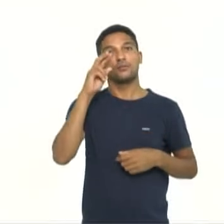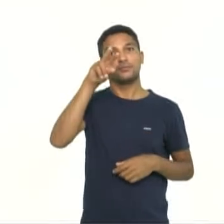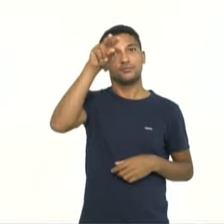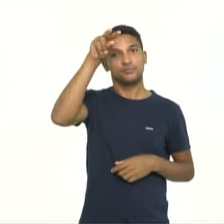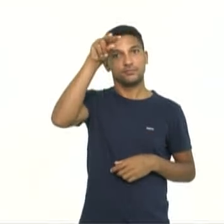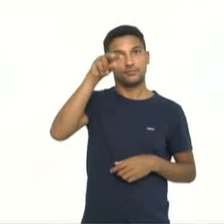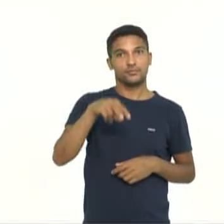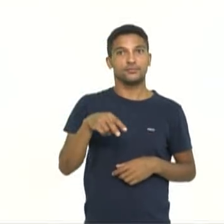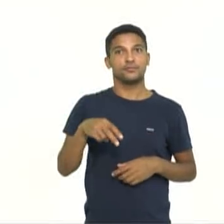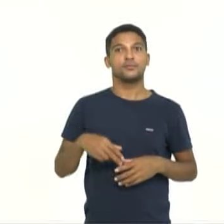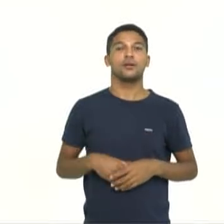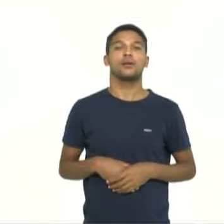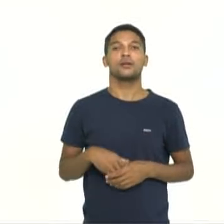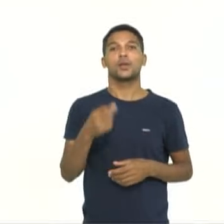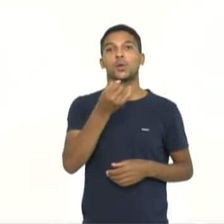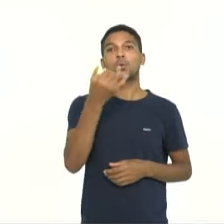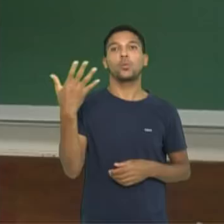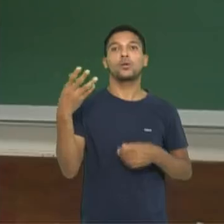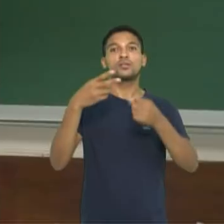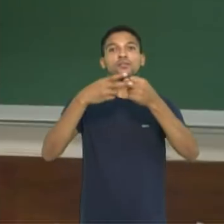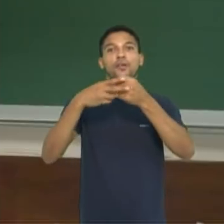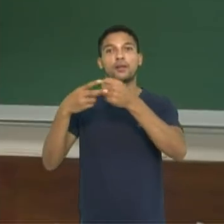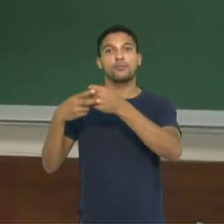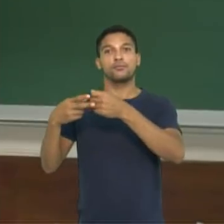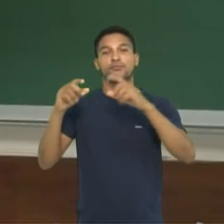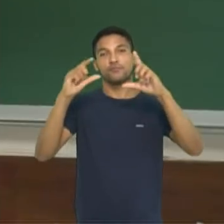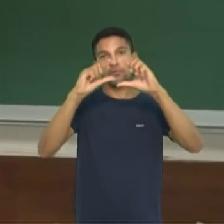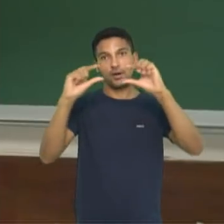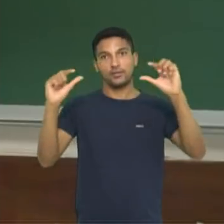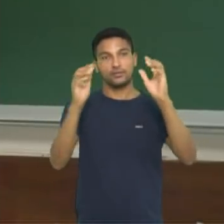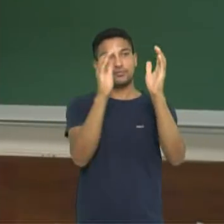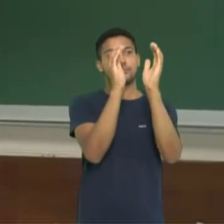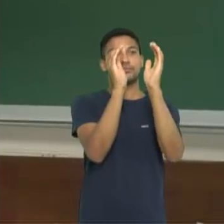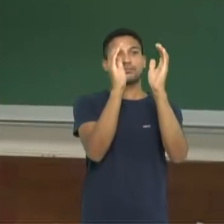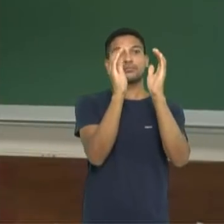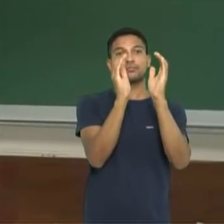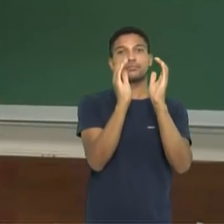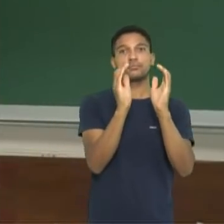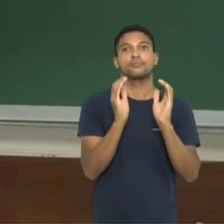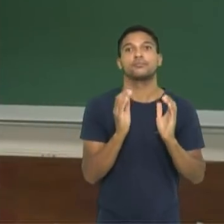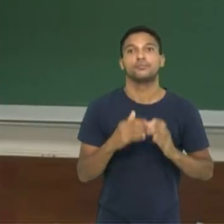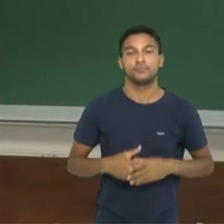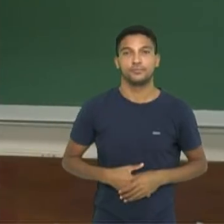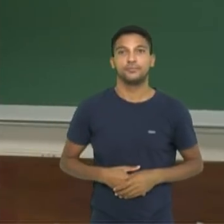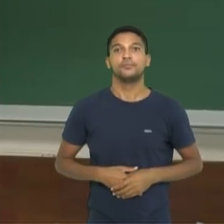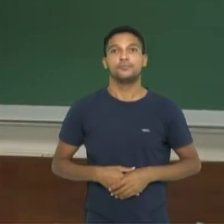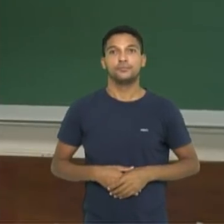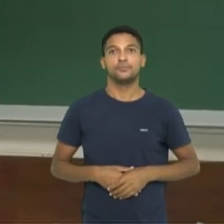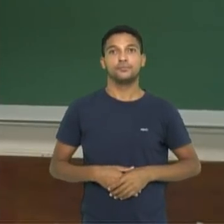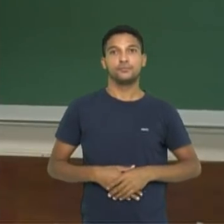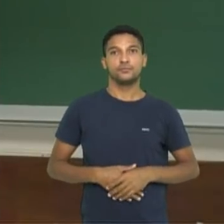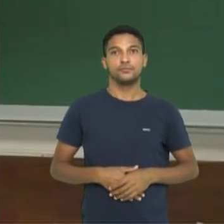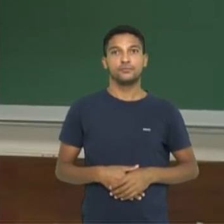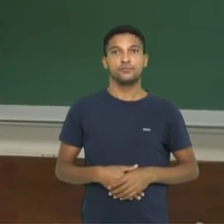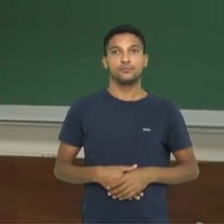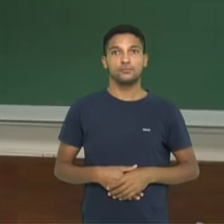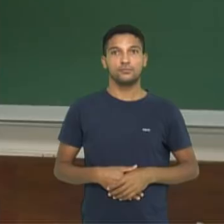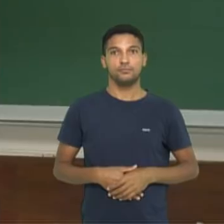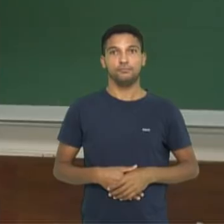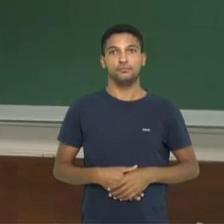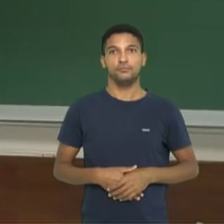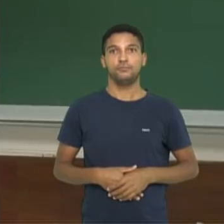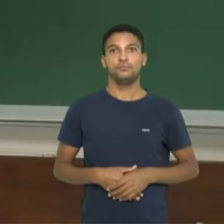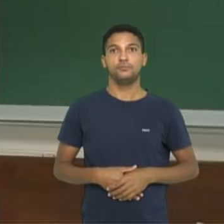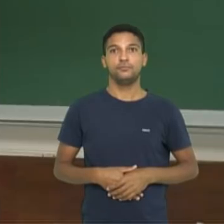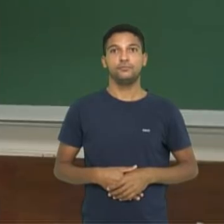J, 2, né? Acertou aí contando o número de orações, o número de verbos que existem nas frases,